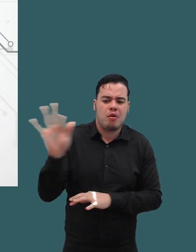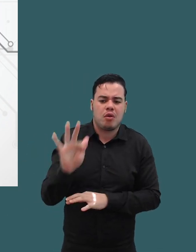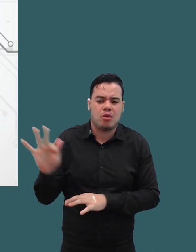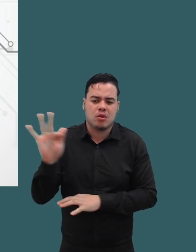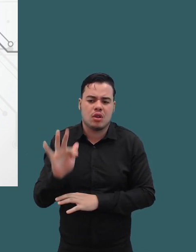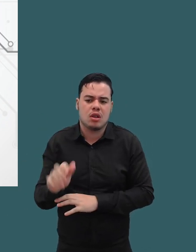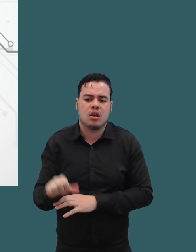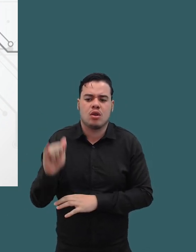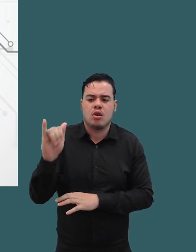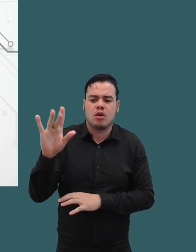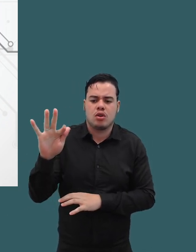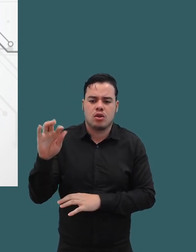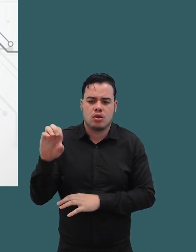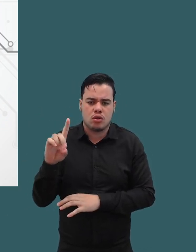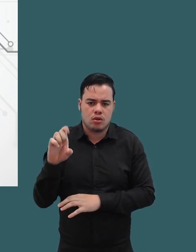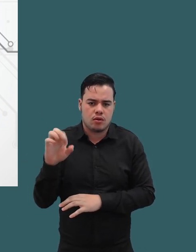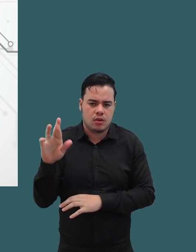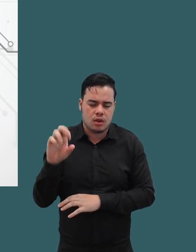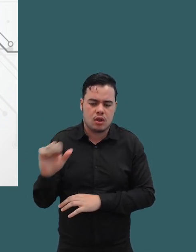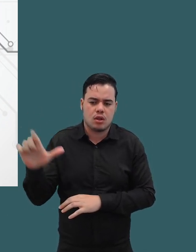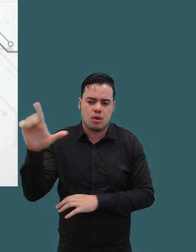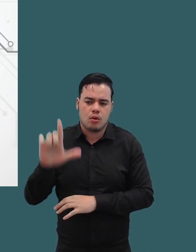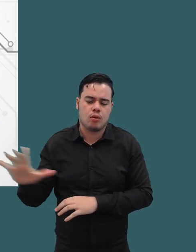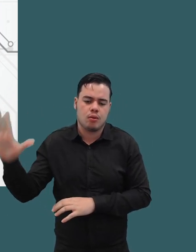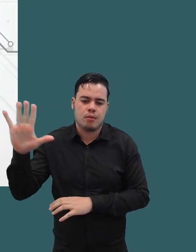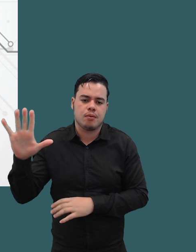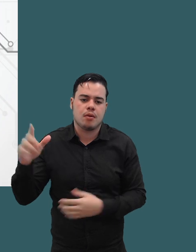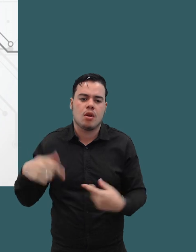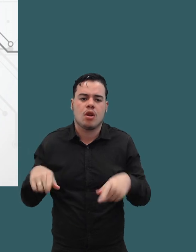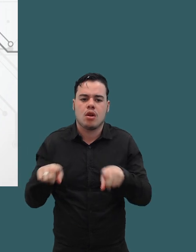Instituto Federal, no caso, a unidade de pesquisa,